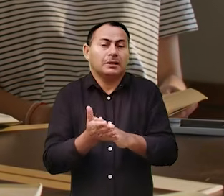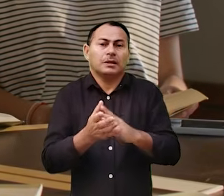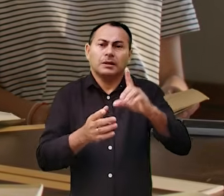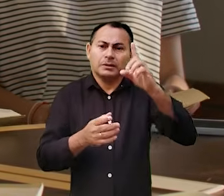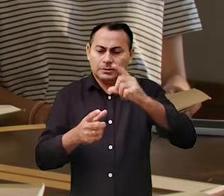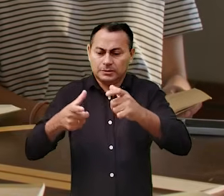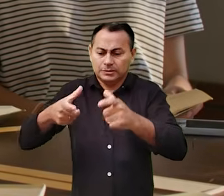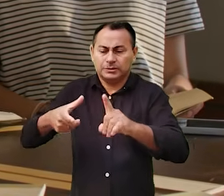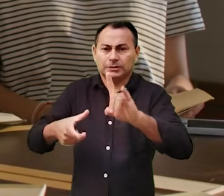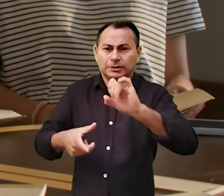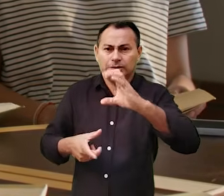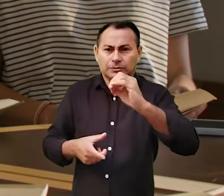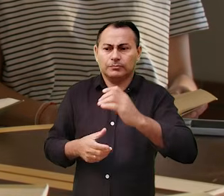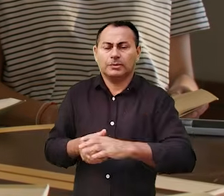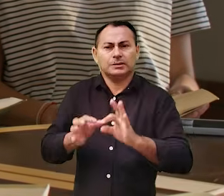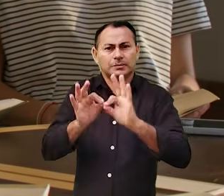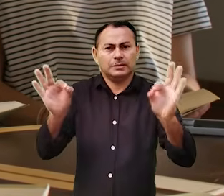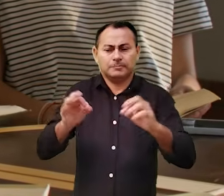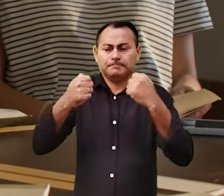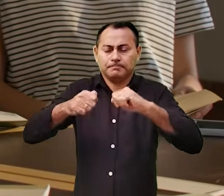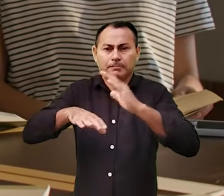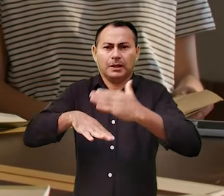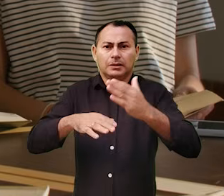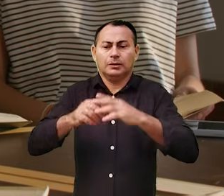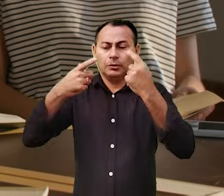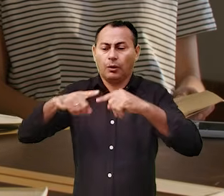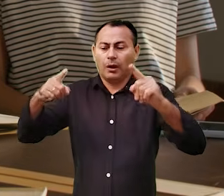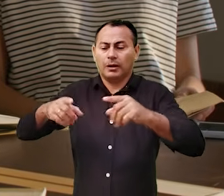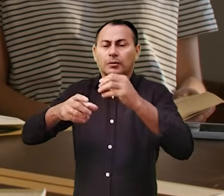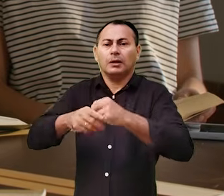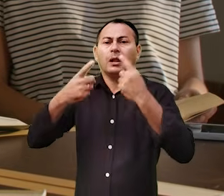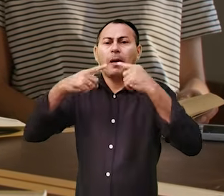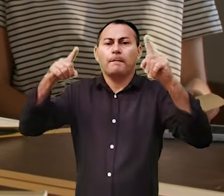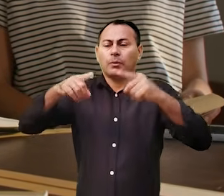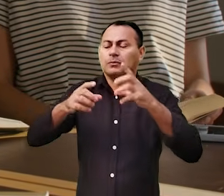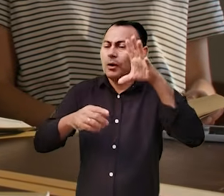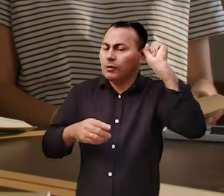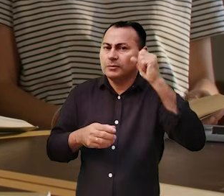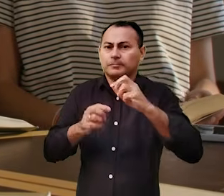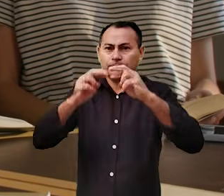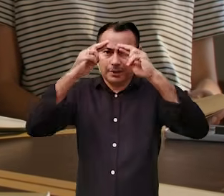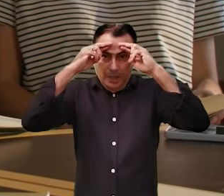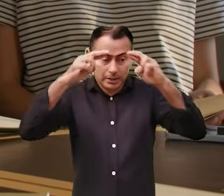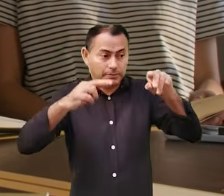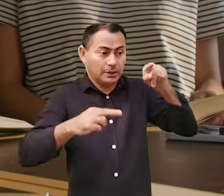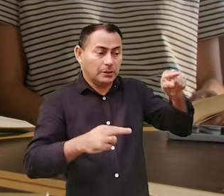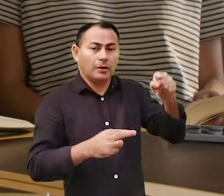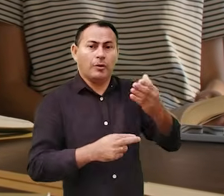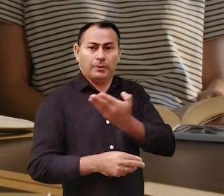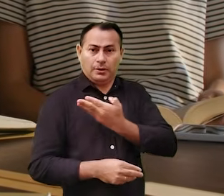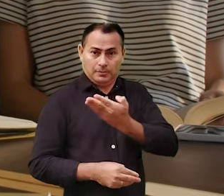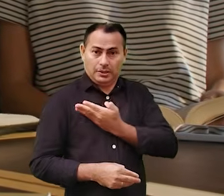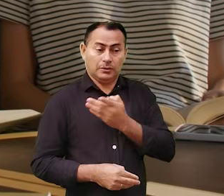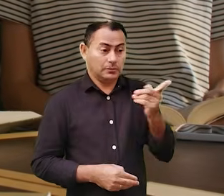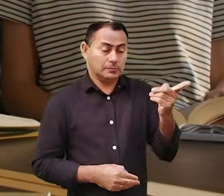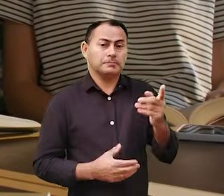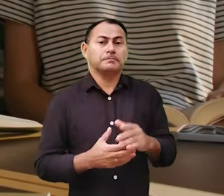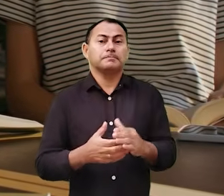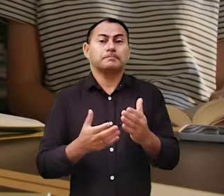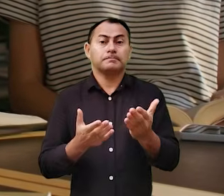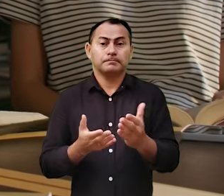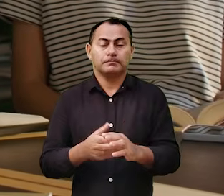nem daqueles discos. Eu simplesmente não precisava mais tocar aquela música em consideração ao meu